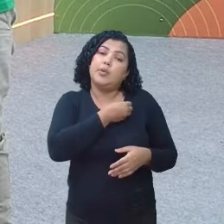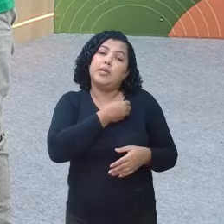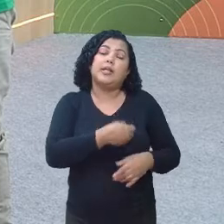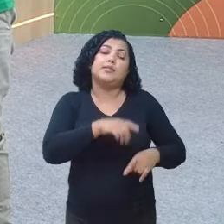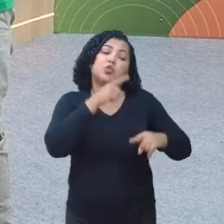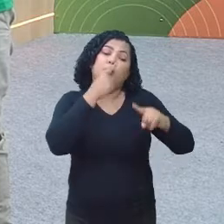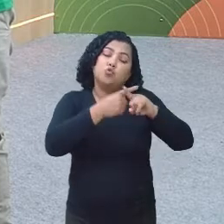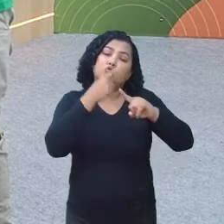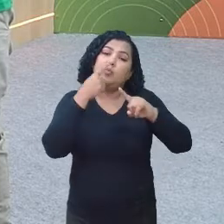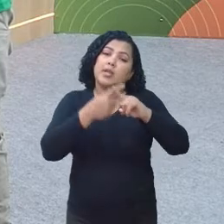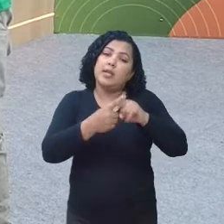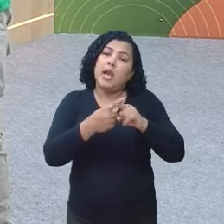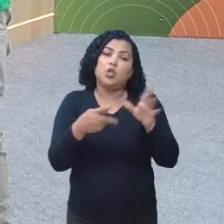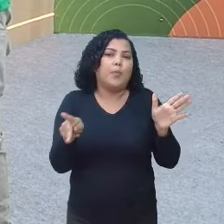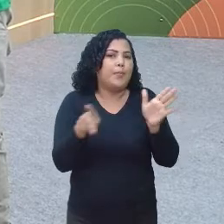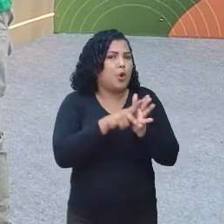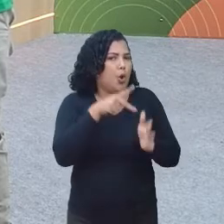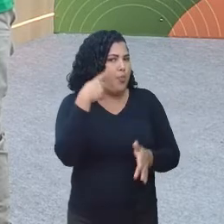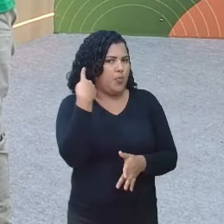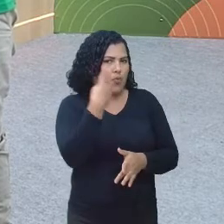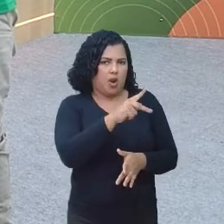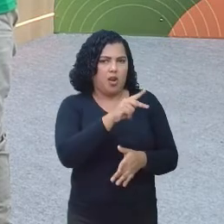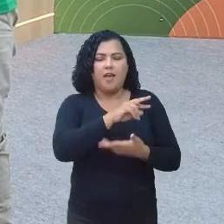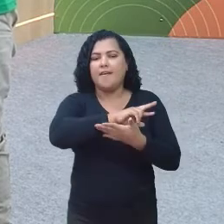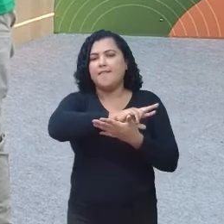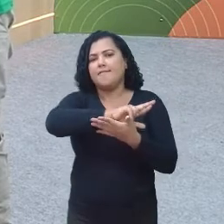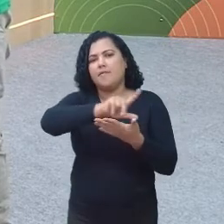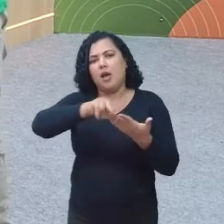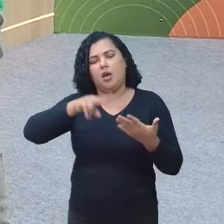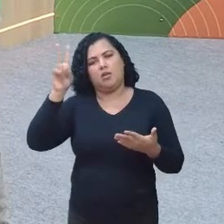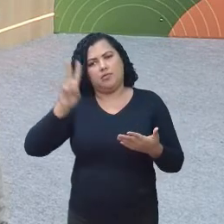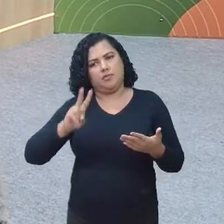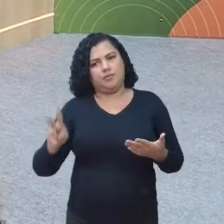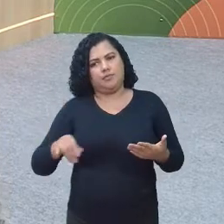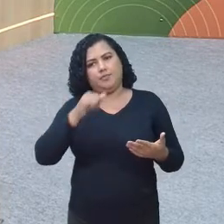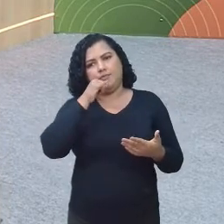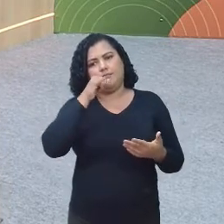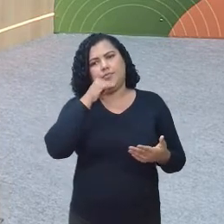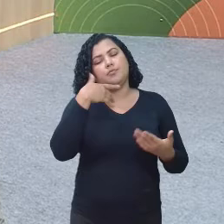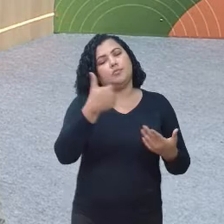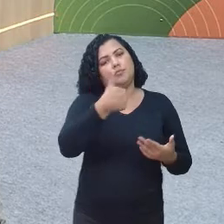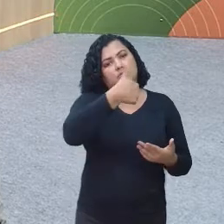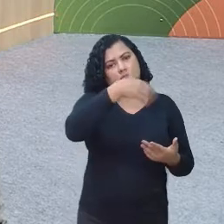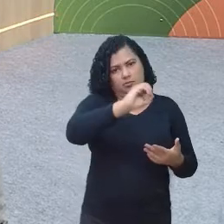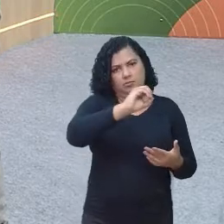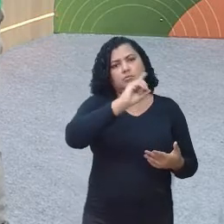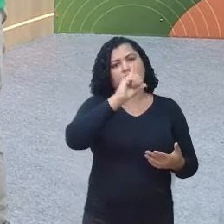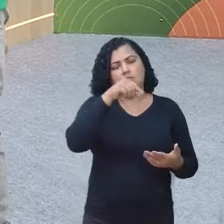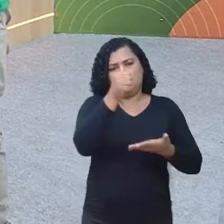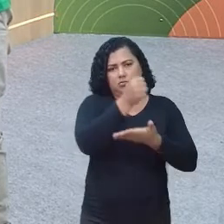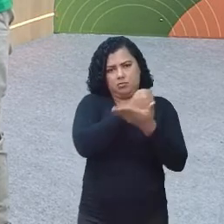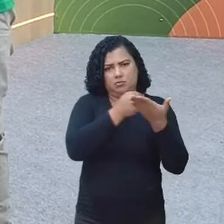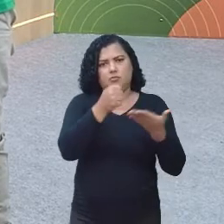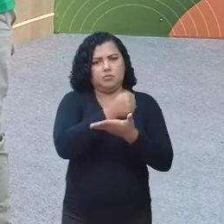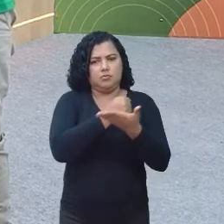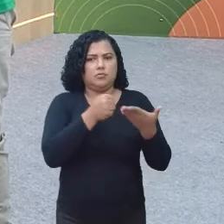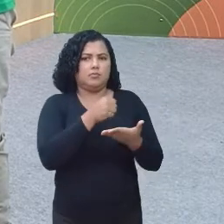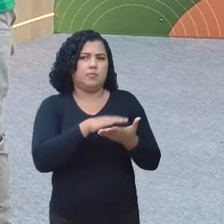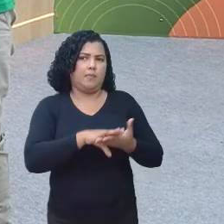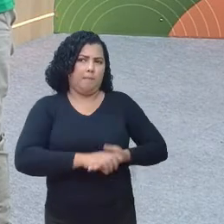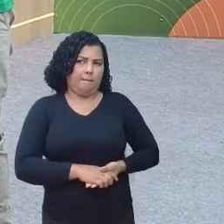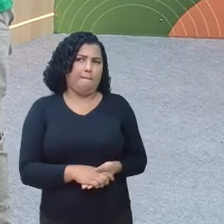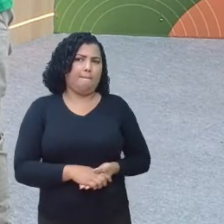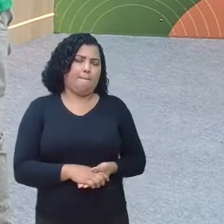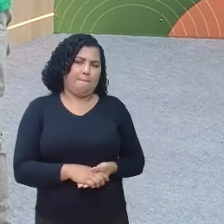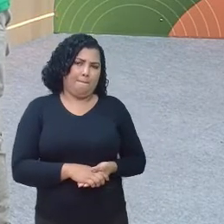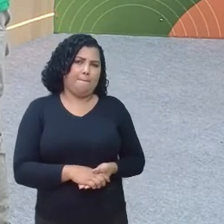por ele mesmo, que a gente vai colocar ali na base, né? Então, no caso aqui, o 10 sendo multiplicado por ele mesmo, a